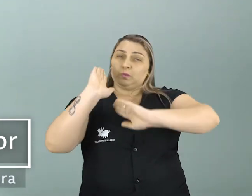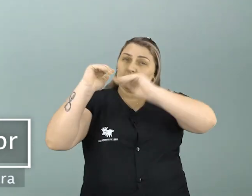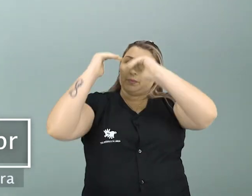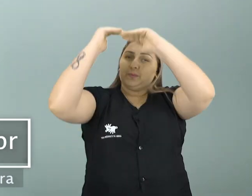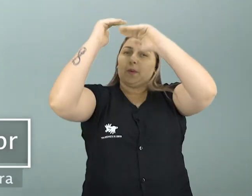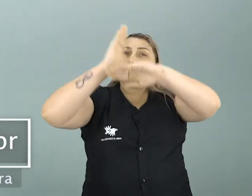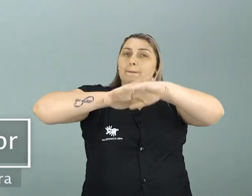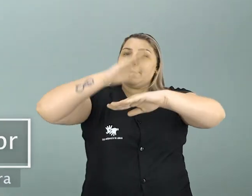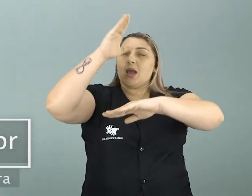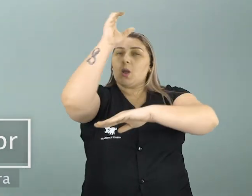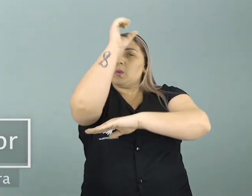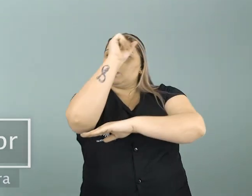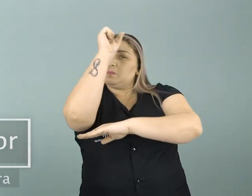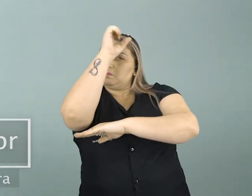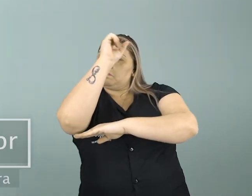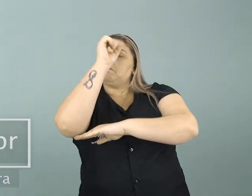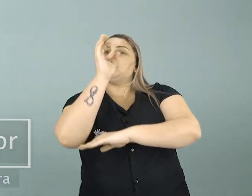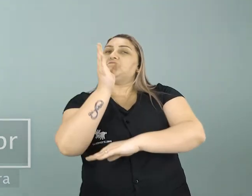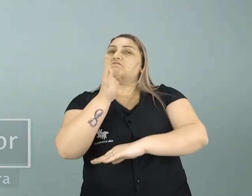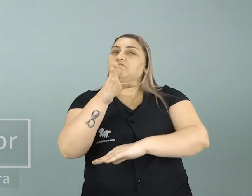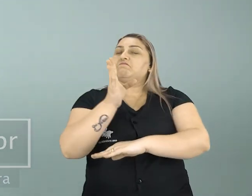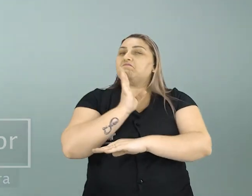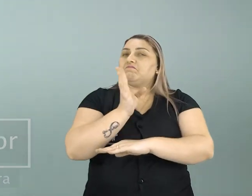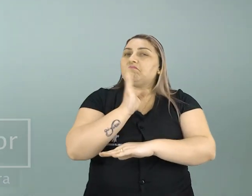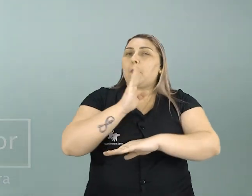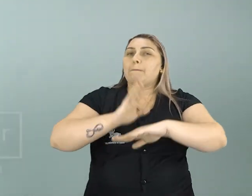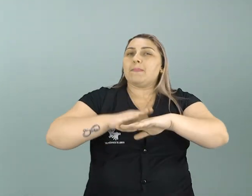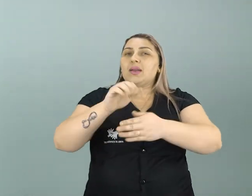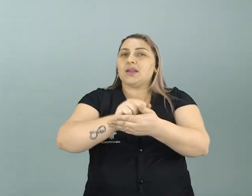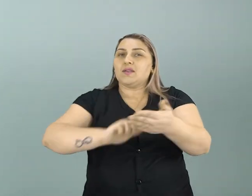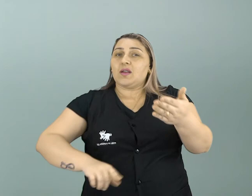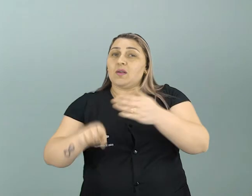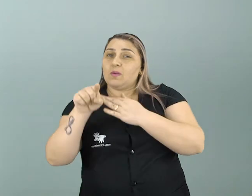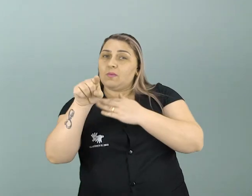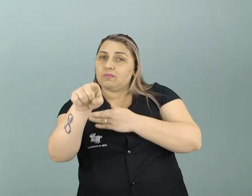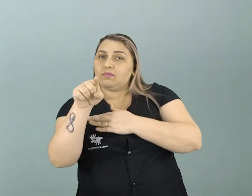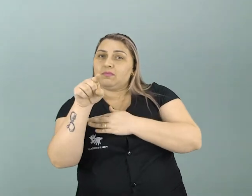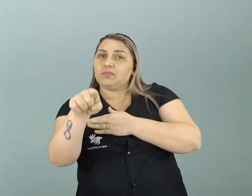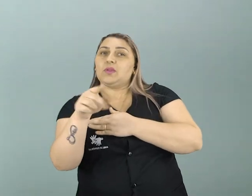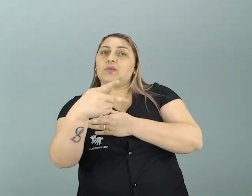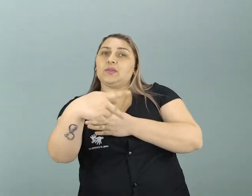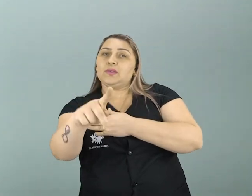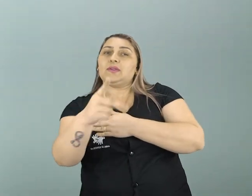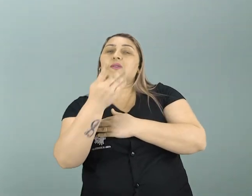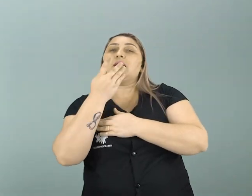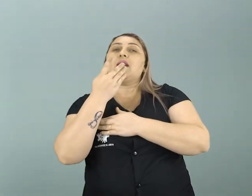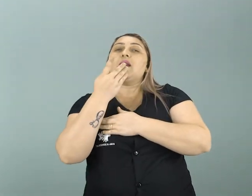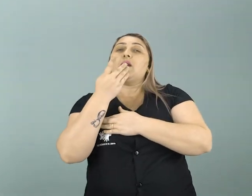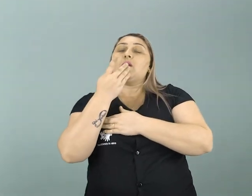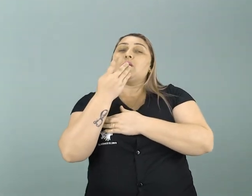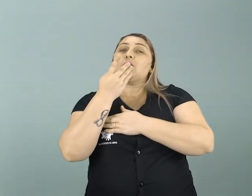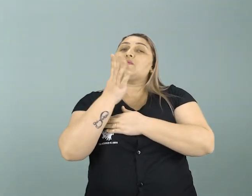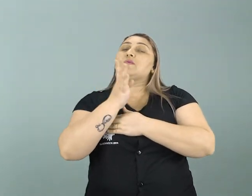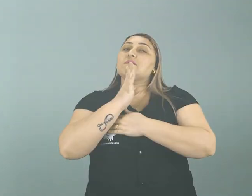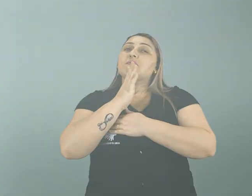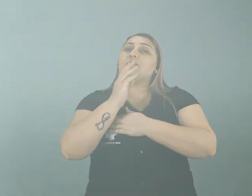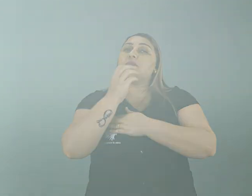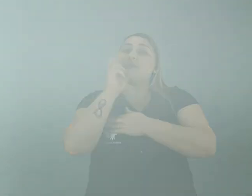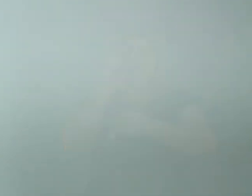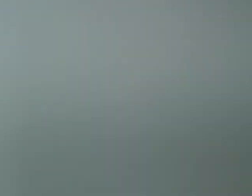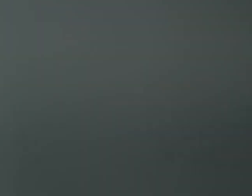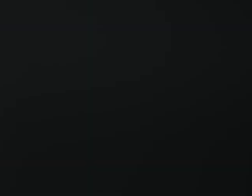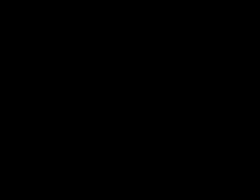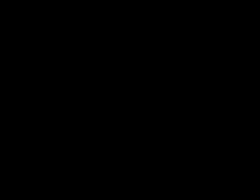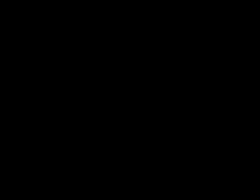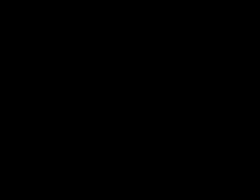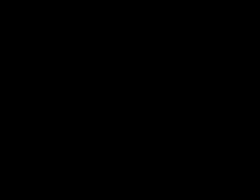melhor conhecimento, vai ter mais atividades para você acrescentar no seu conhecimento. Te vejo na próxima aula.